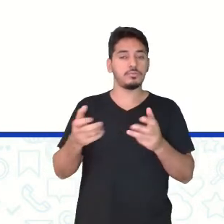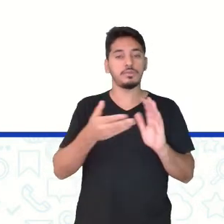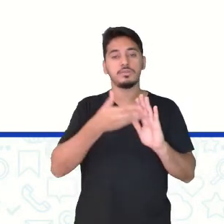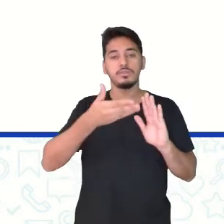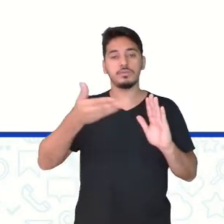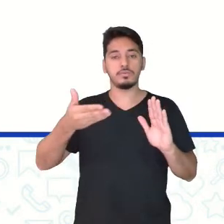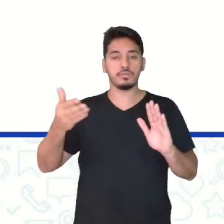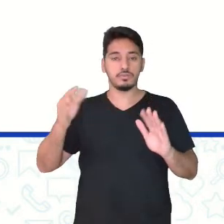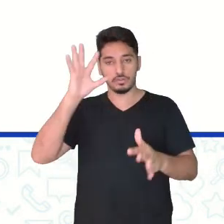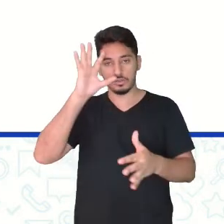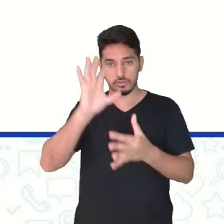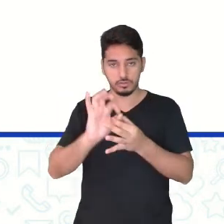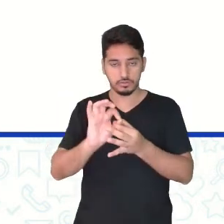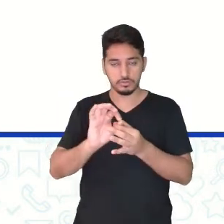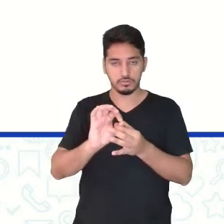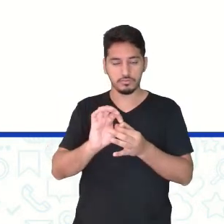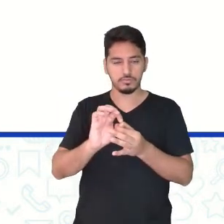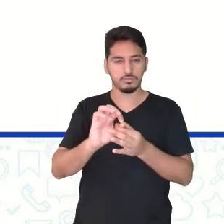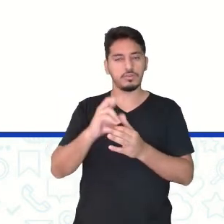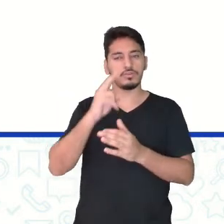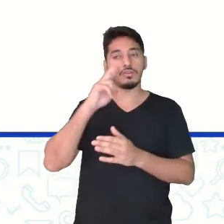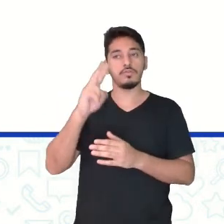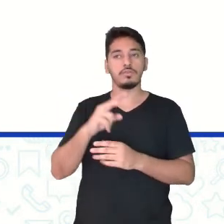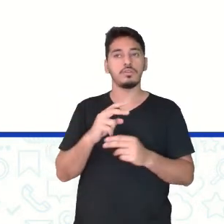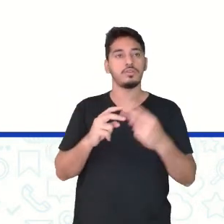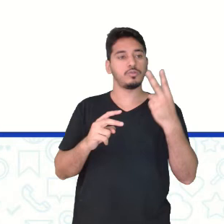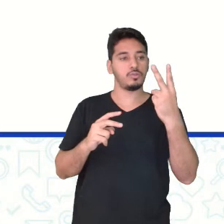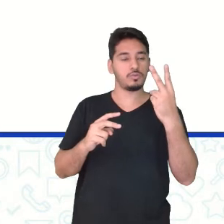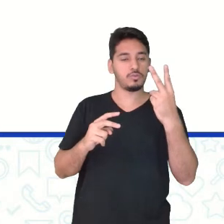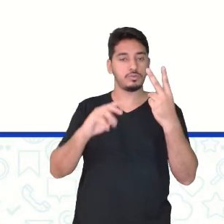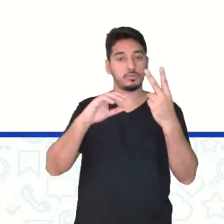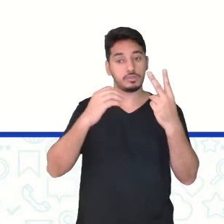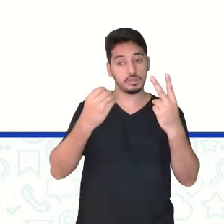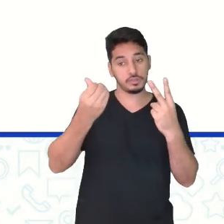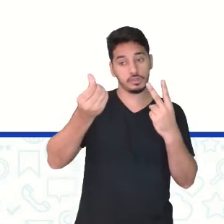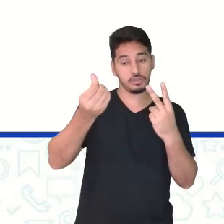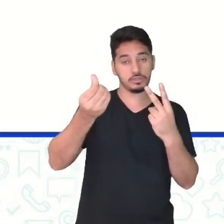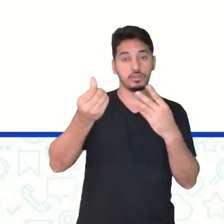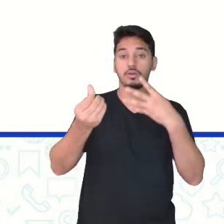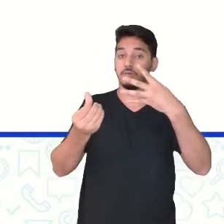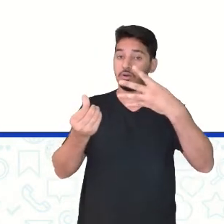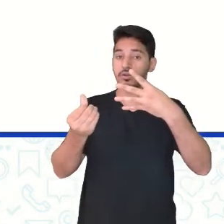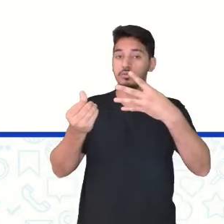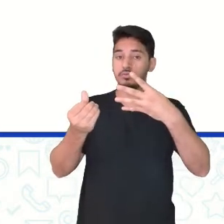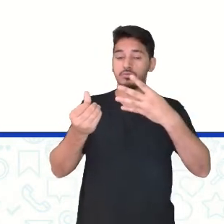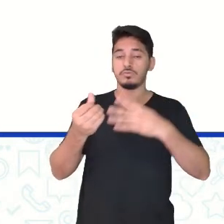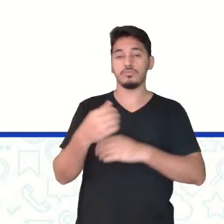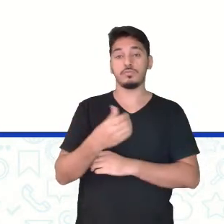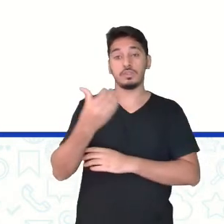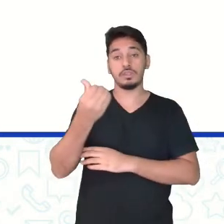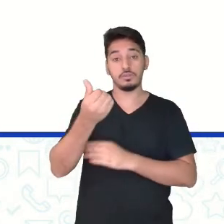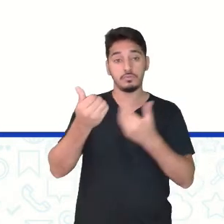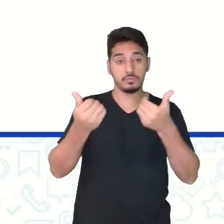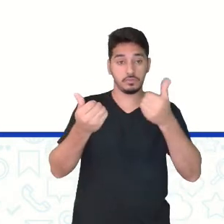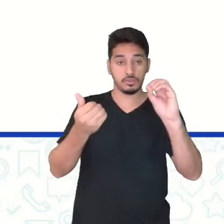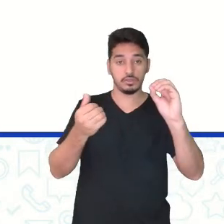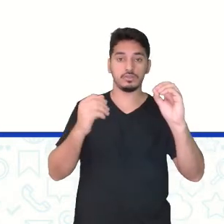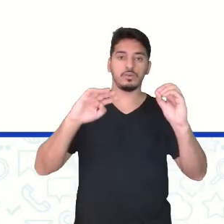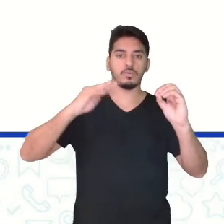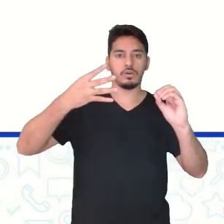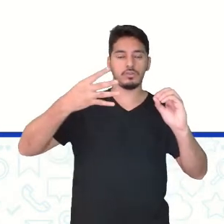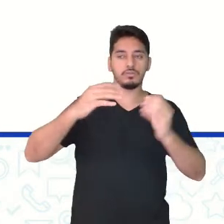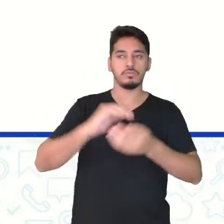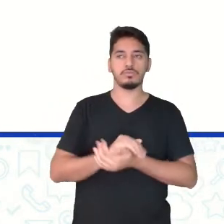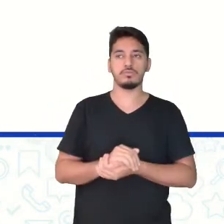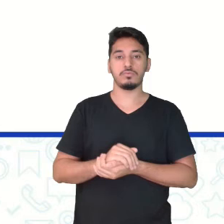sequência lógica. E aí você viu que de 2 para 6 aumentou 4, de 6 para 10 aumentou 4,